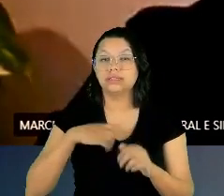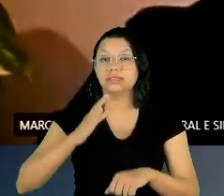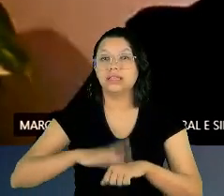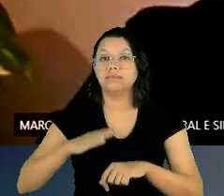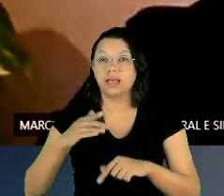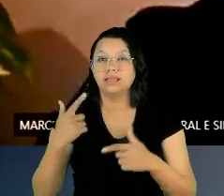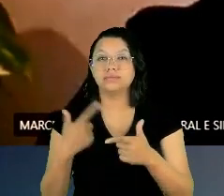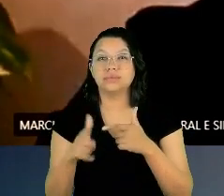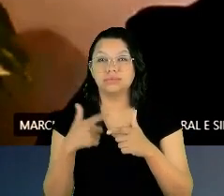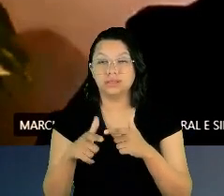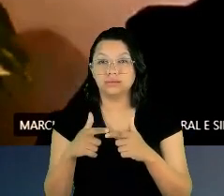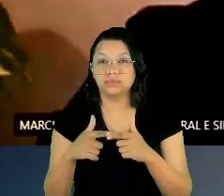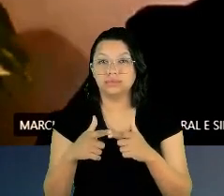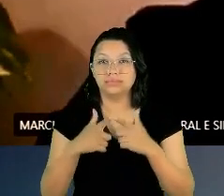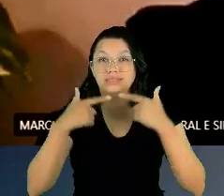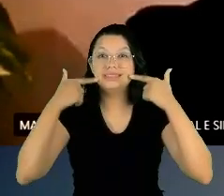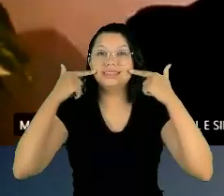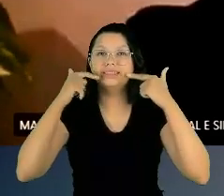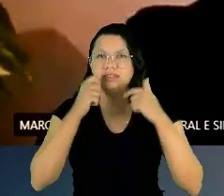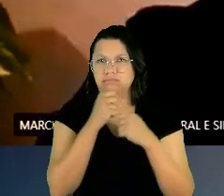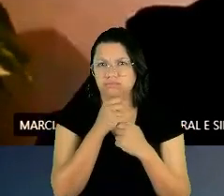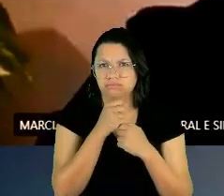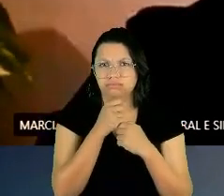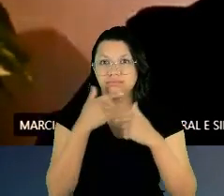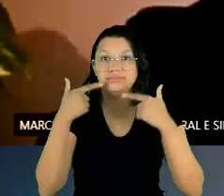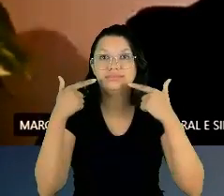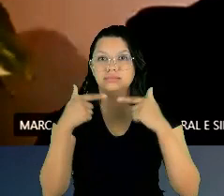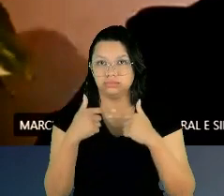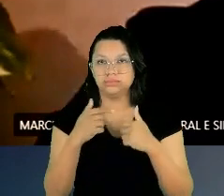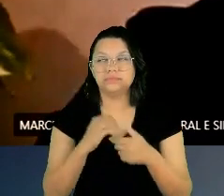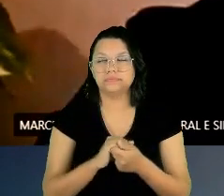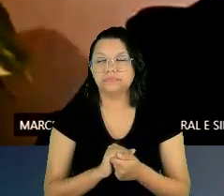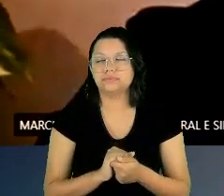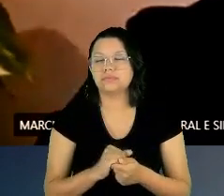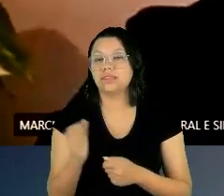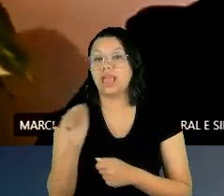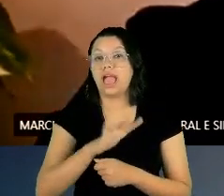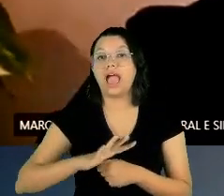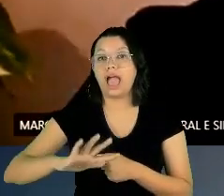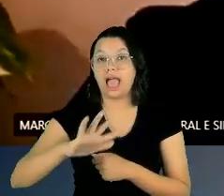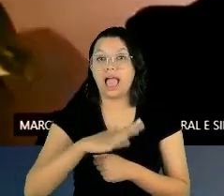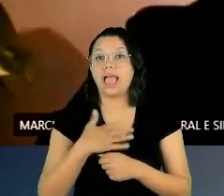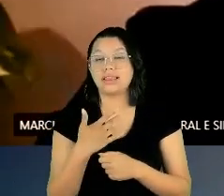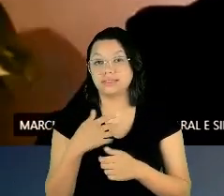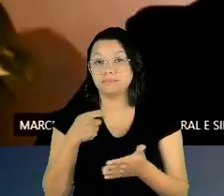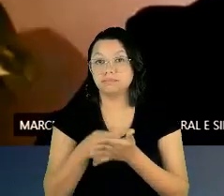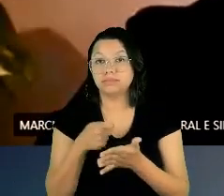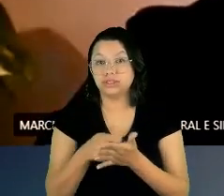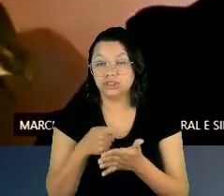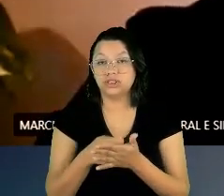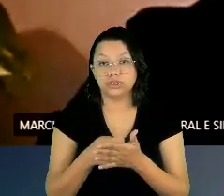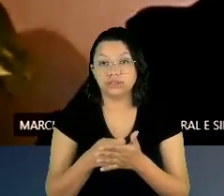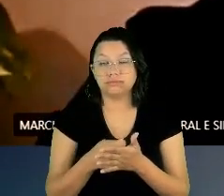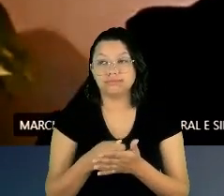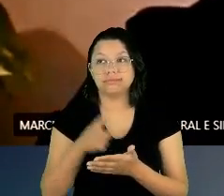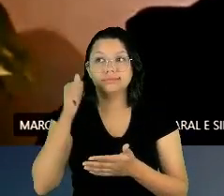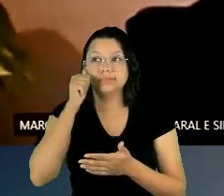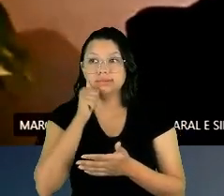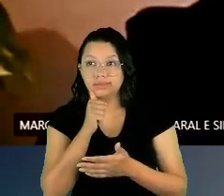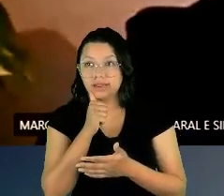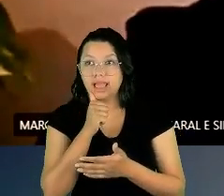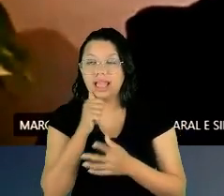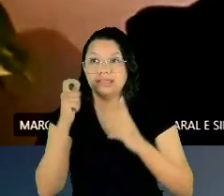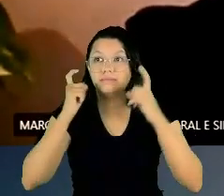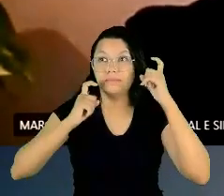humor, mas também a conectividade e áreas cerebrais recrutadas são maiores para a mulher,